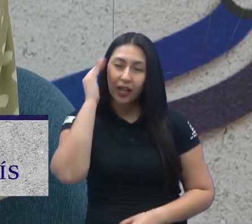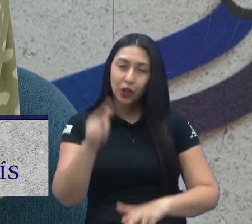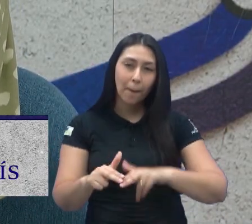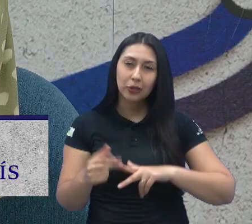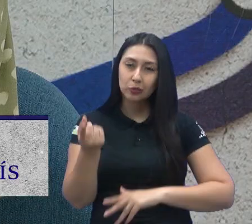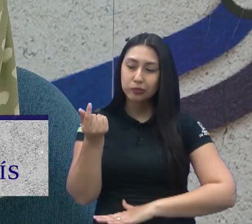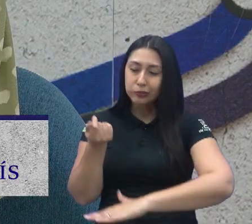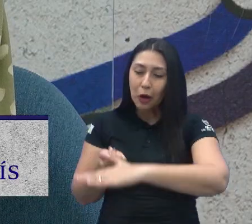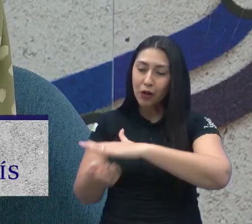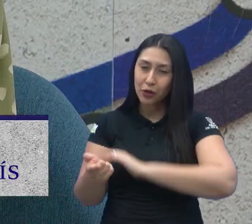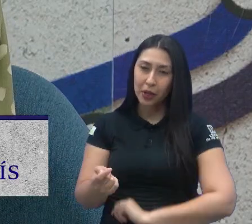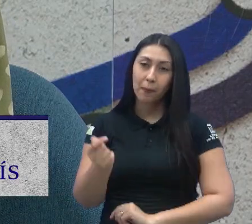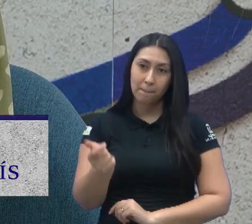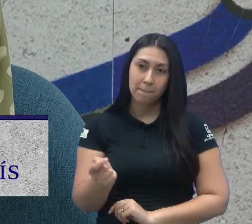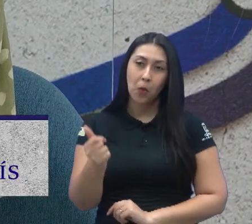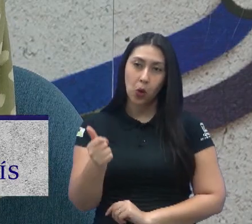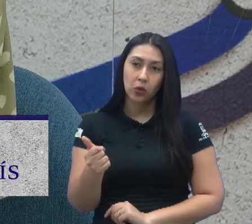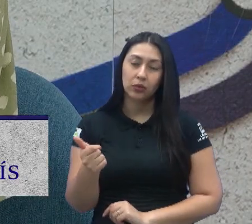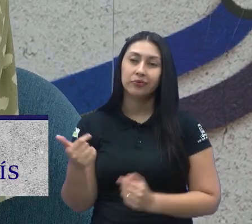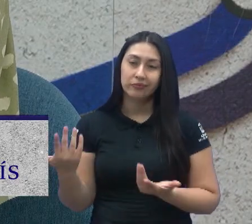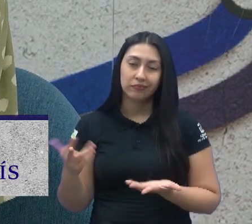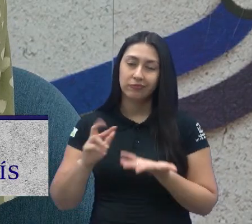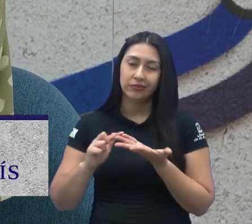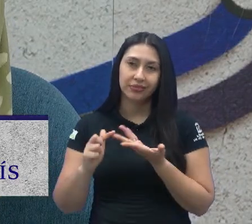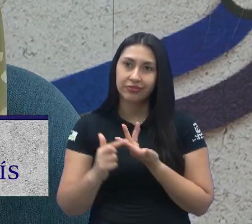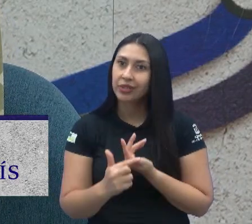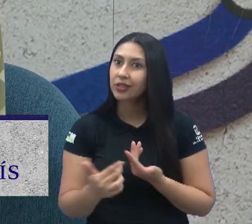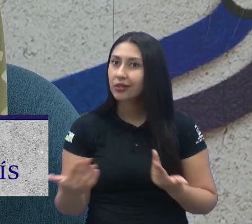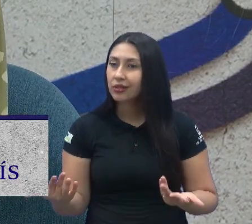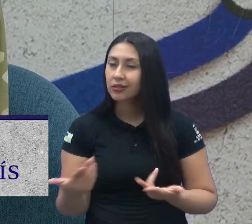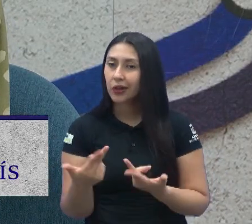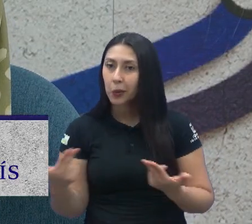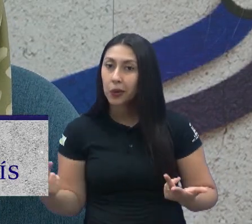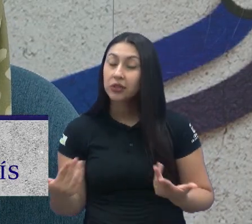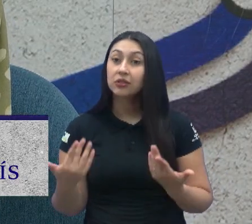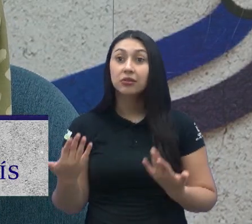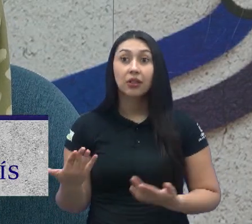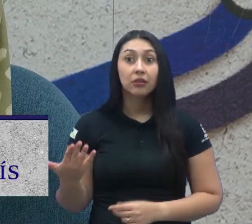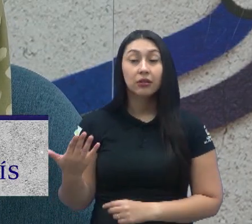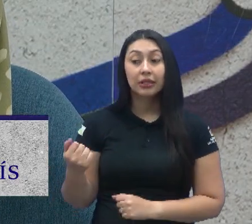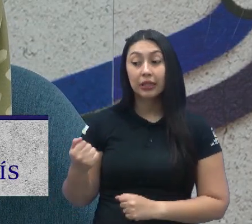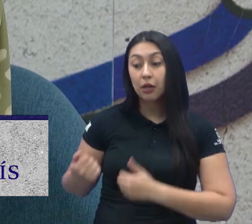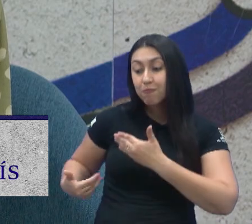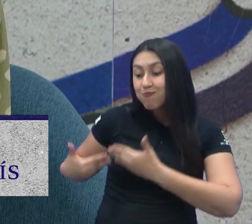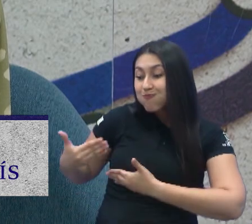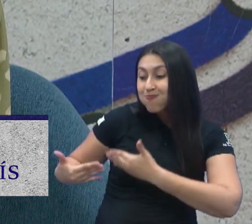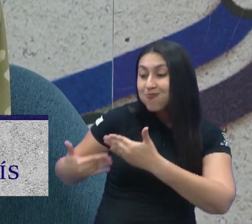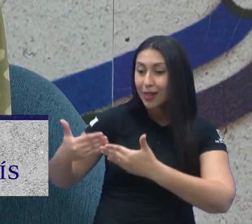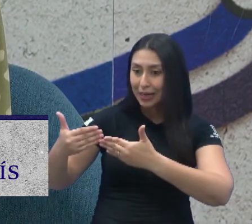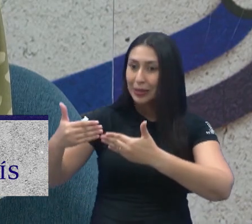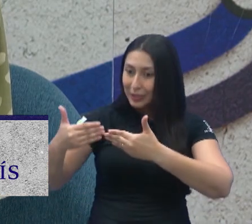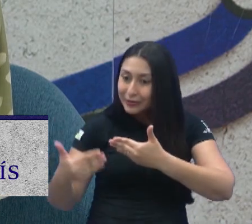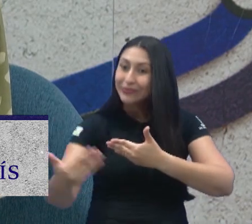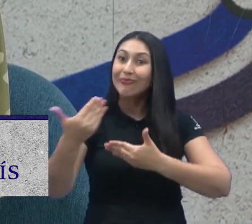área, né? Pelos mais variados motivos. Então, eu acredito que antes de a gente ter um avanço e